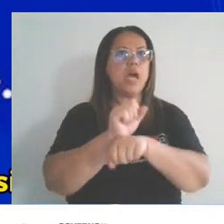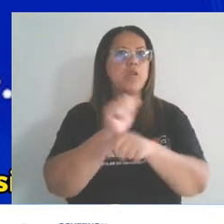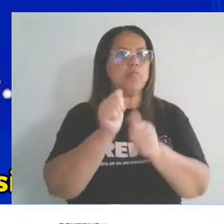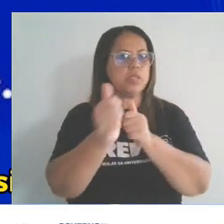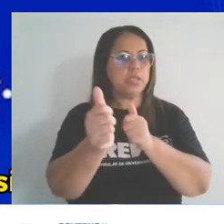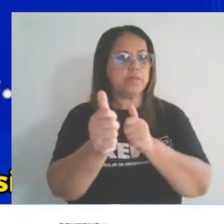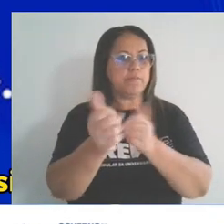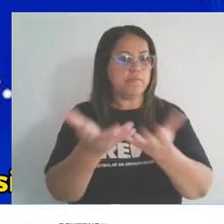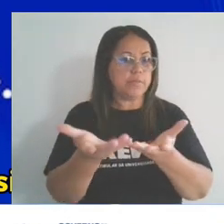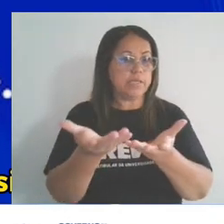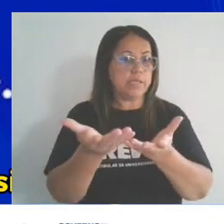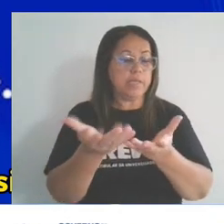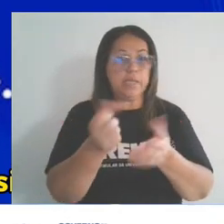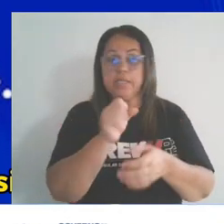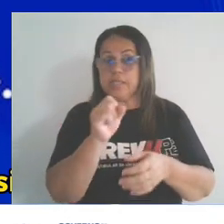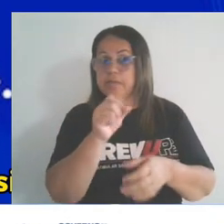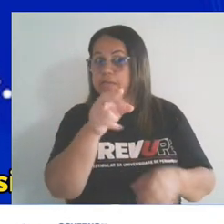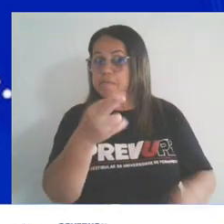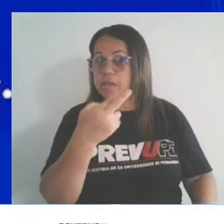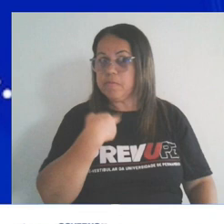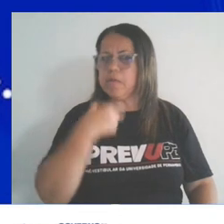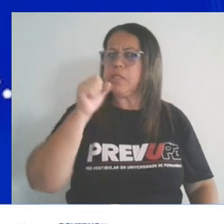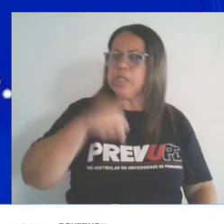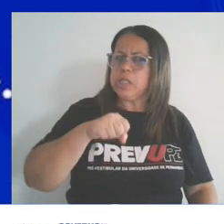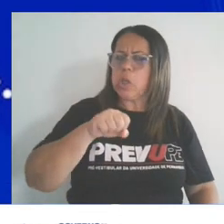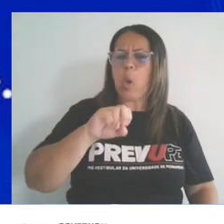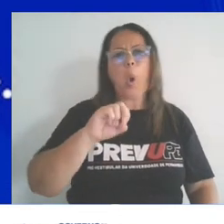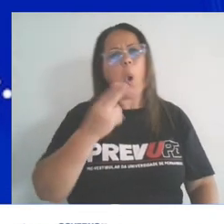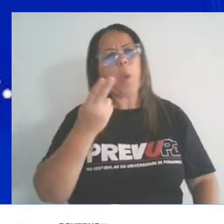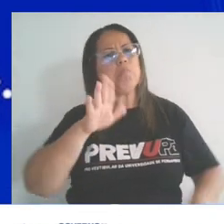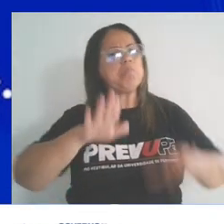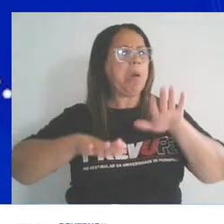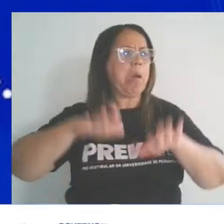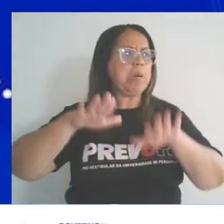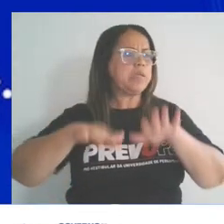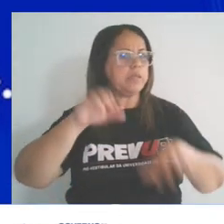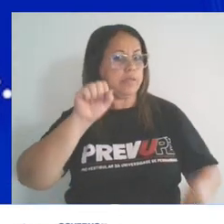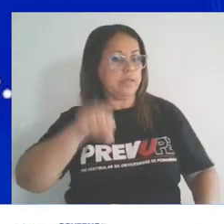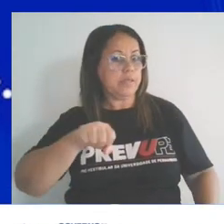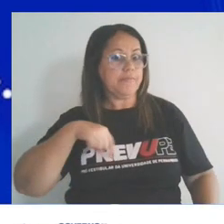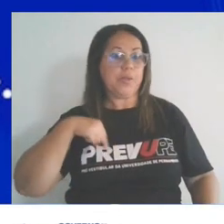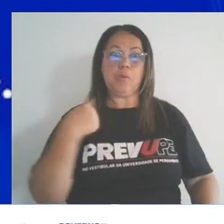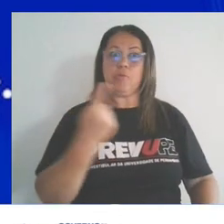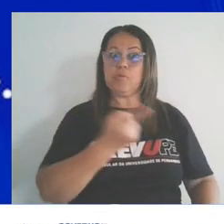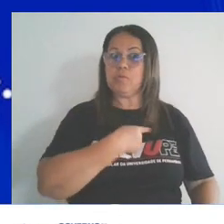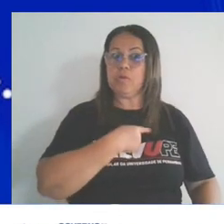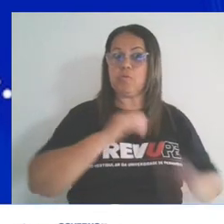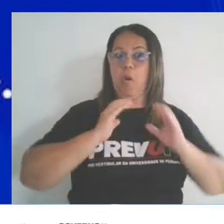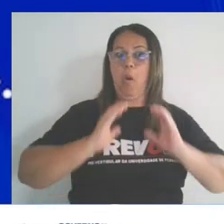sim, ou às vezes sim, os nossos comportamentos sociais já